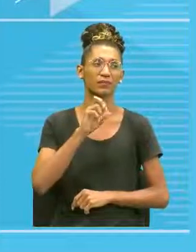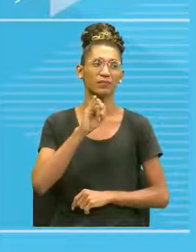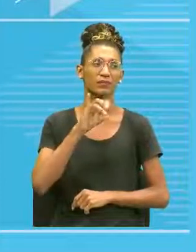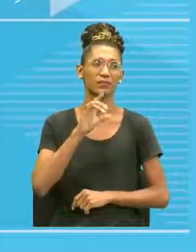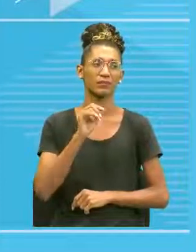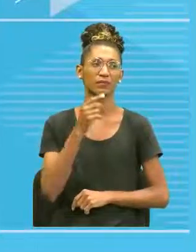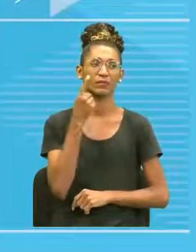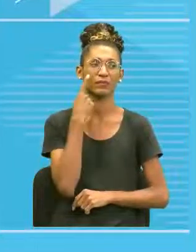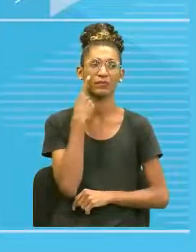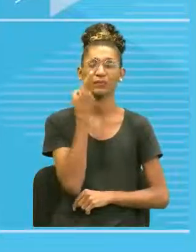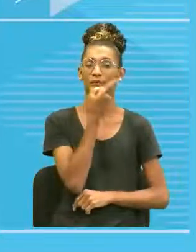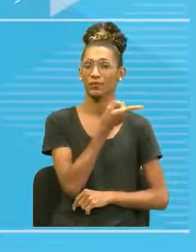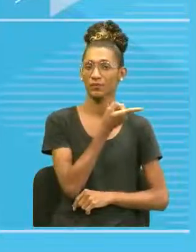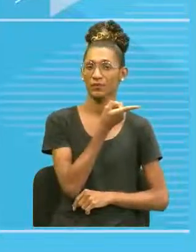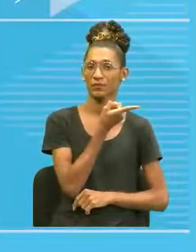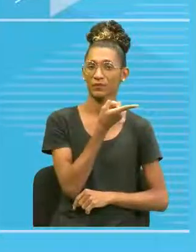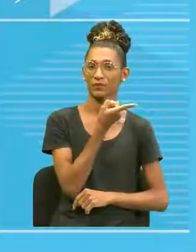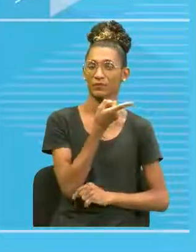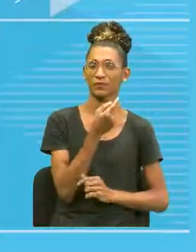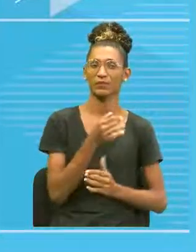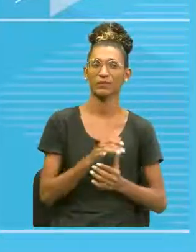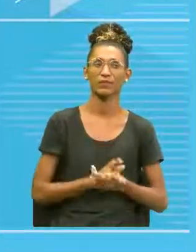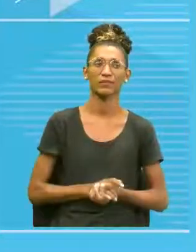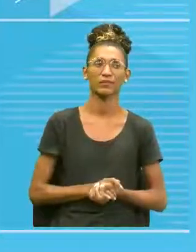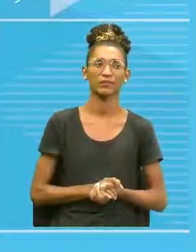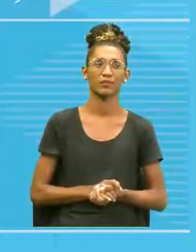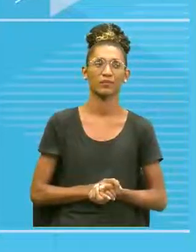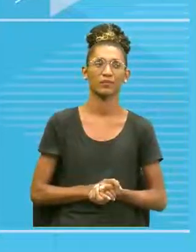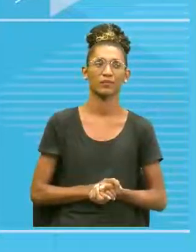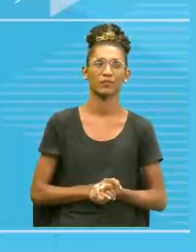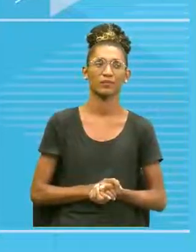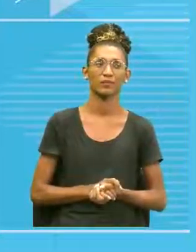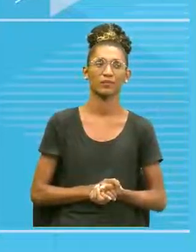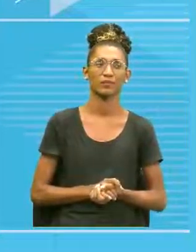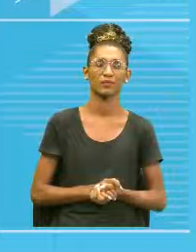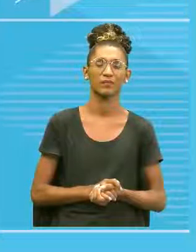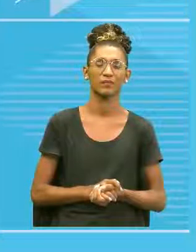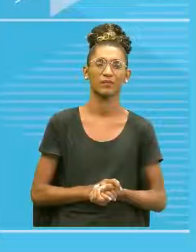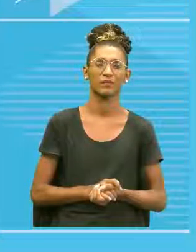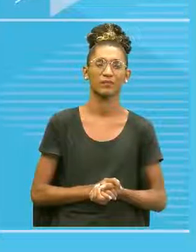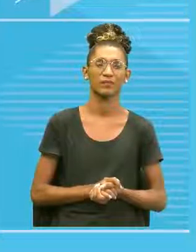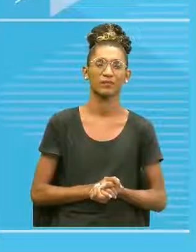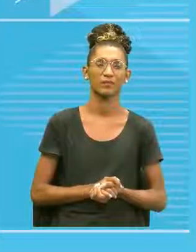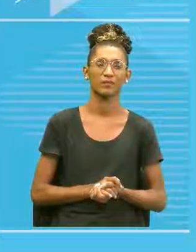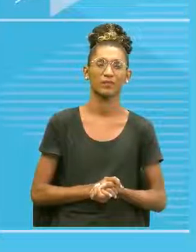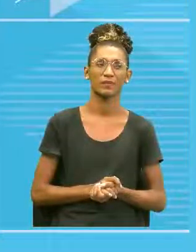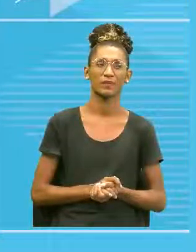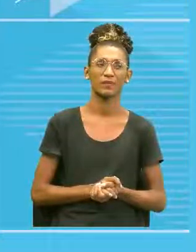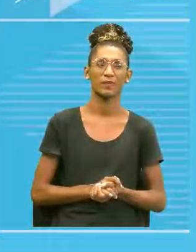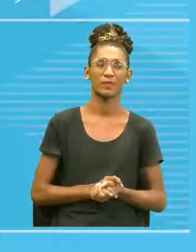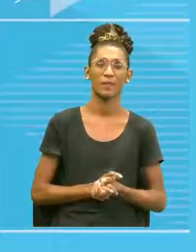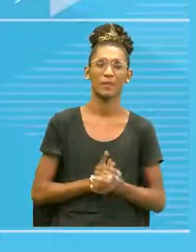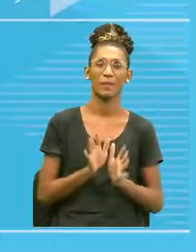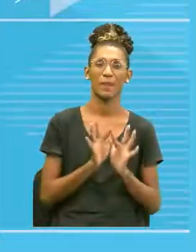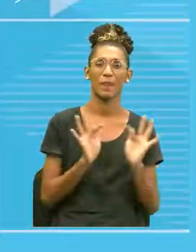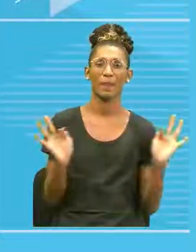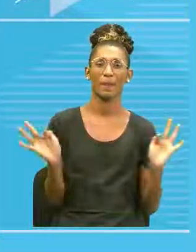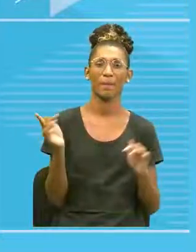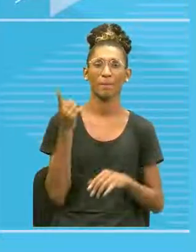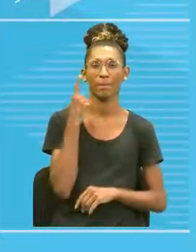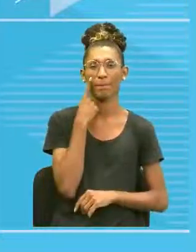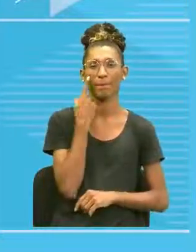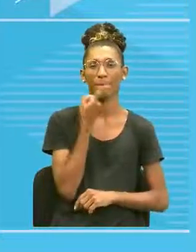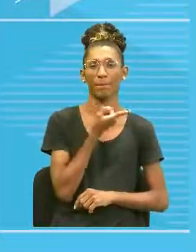havia comido muito antes de tirar se a la piscina por isso tu um corte de